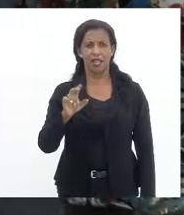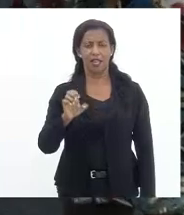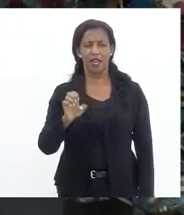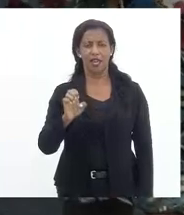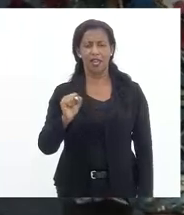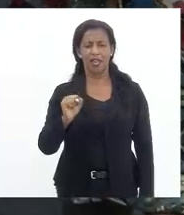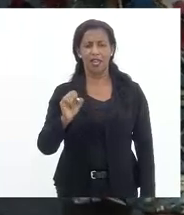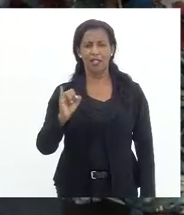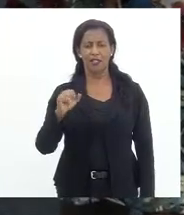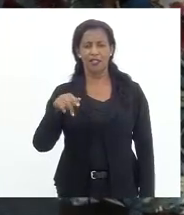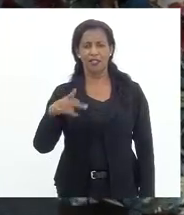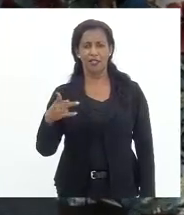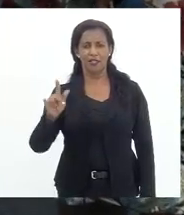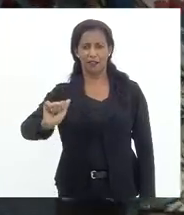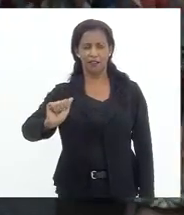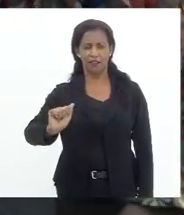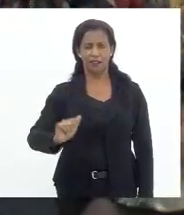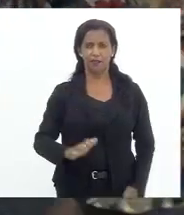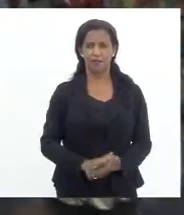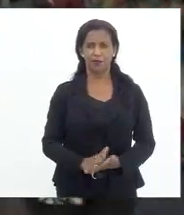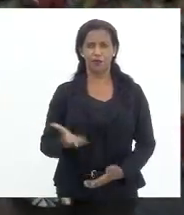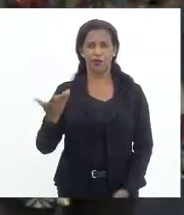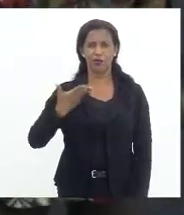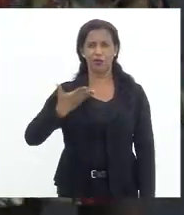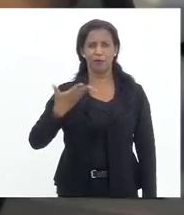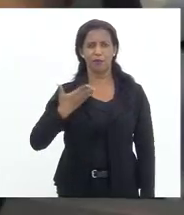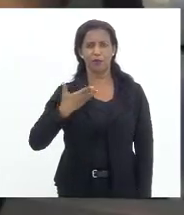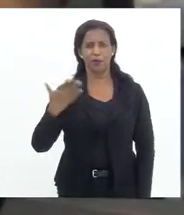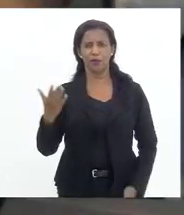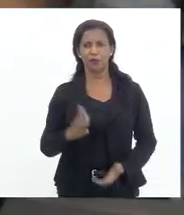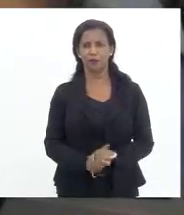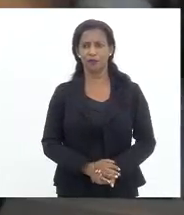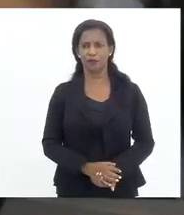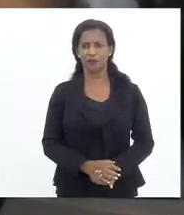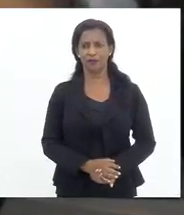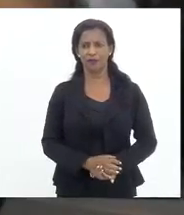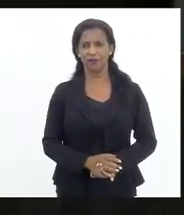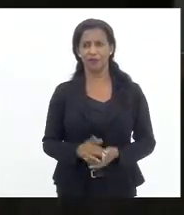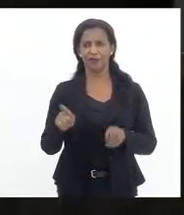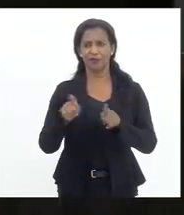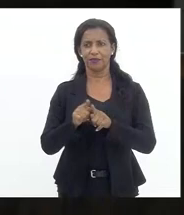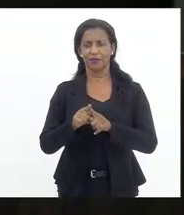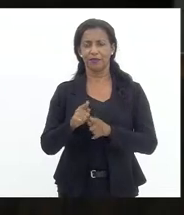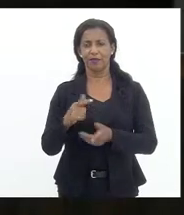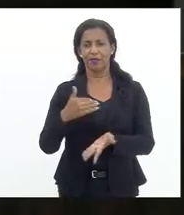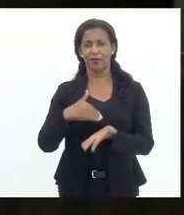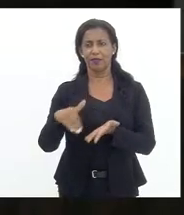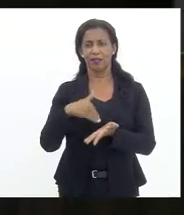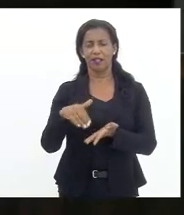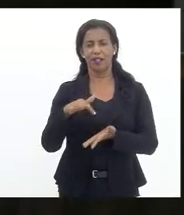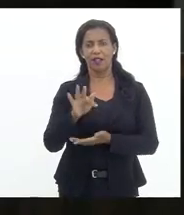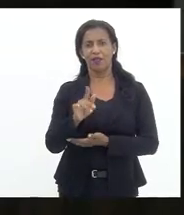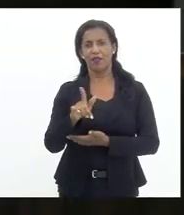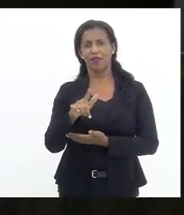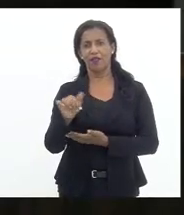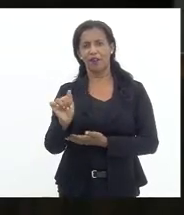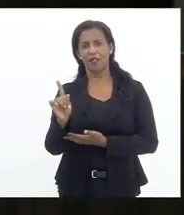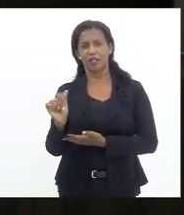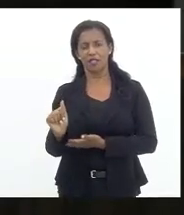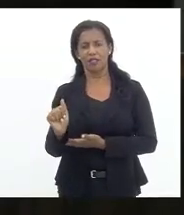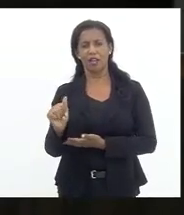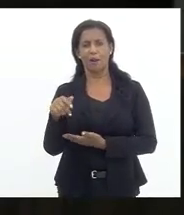só registrar a presença do nosso grande amigo Guerreiro. Seja bem-vindo. Também está presente o secretário de Fazenda, Pablo, de